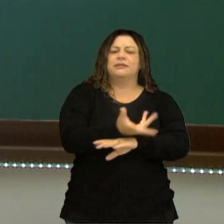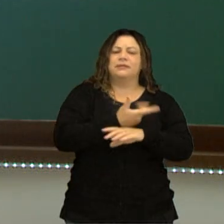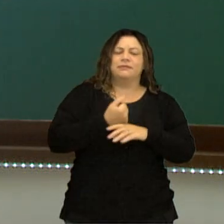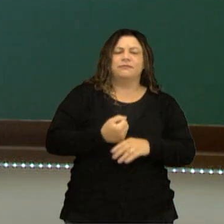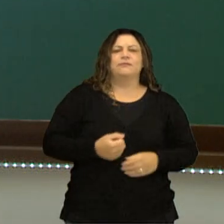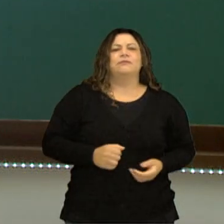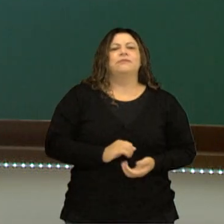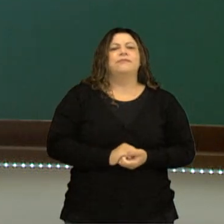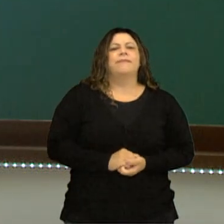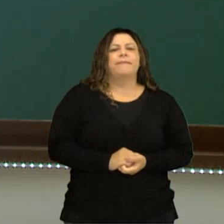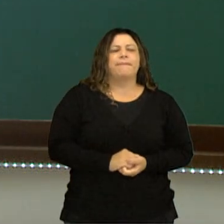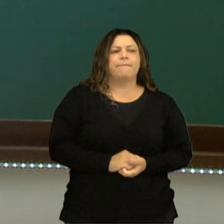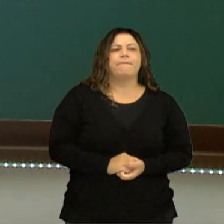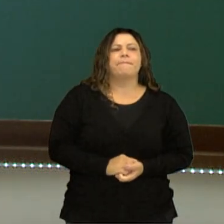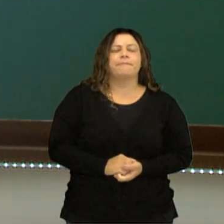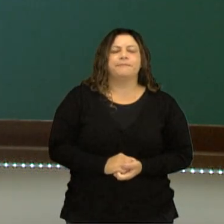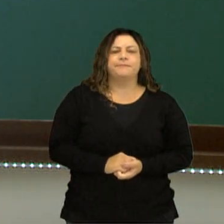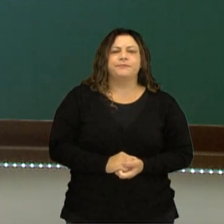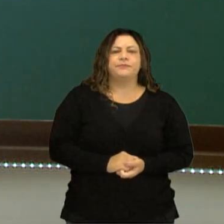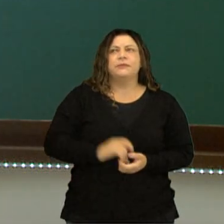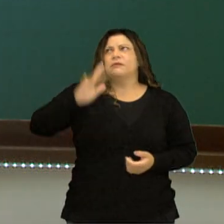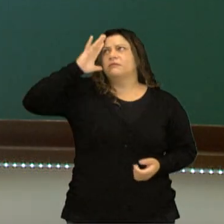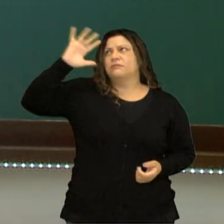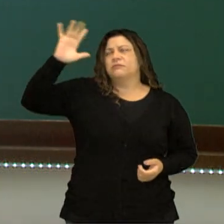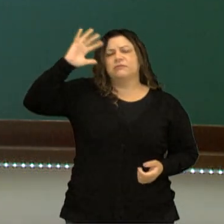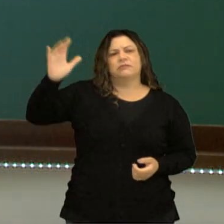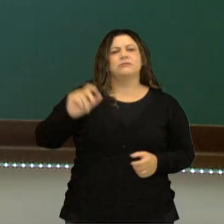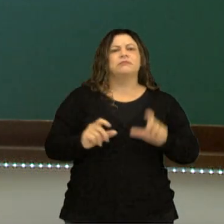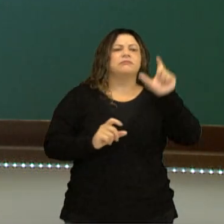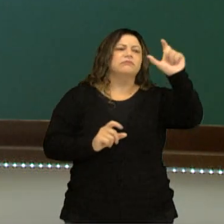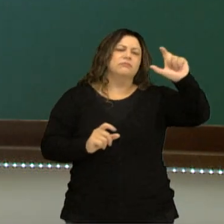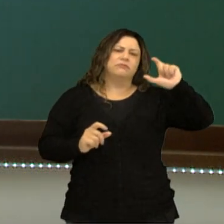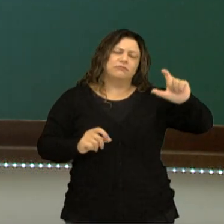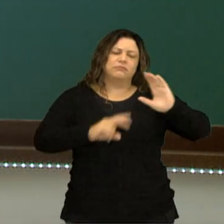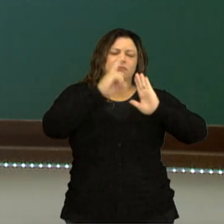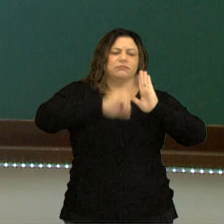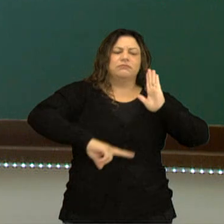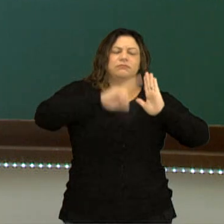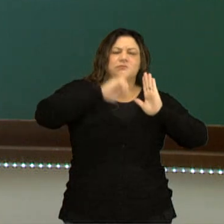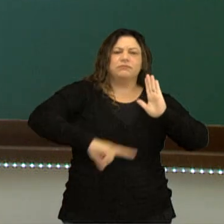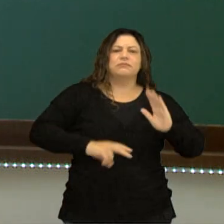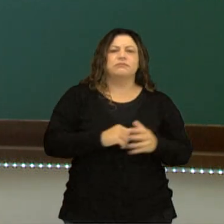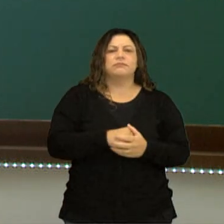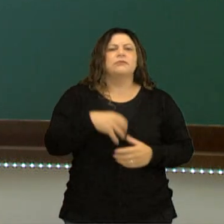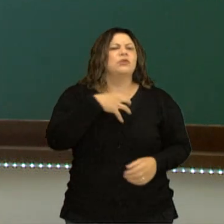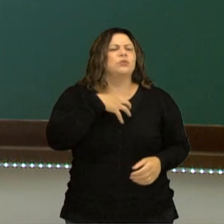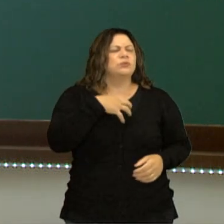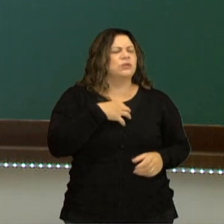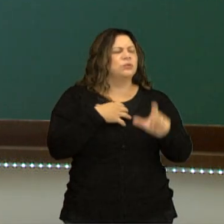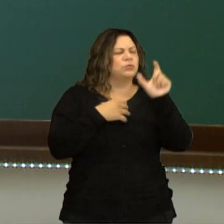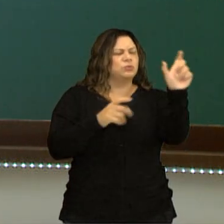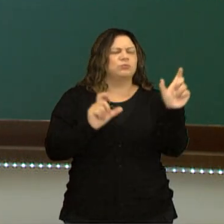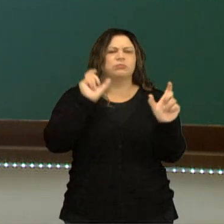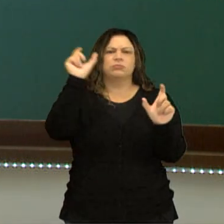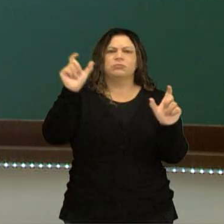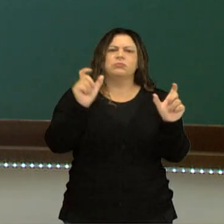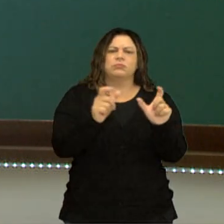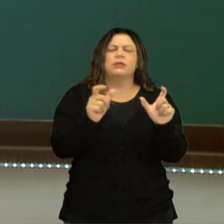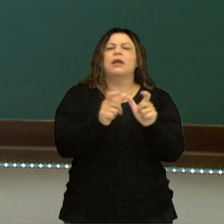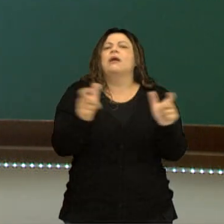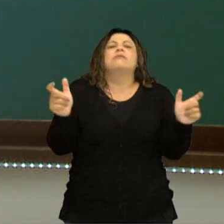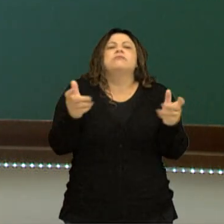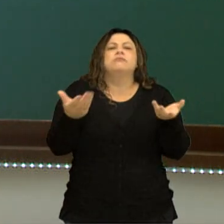Agora vamos refletir sobre esses versos que lemos. Nesses versos, os sentidos das palavras são ampliados,